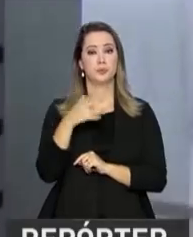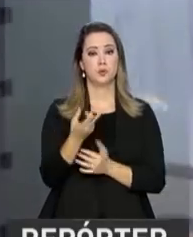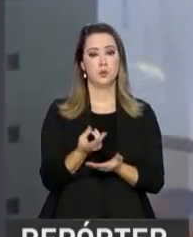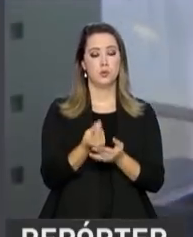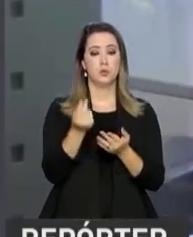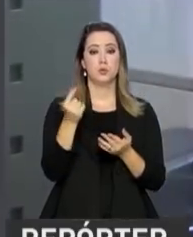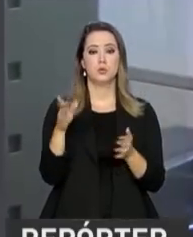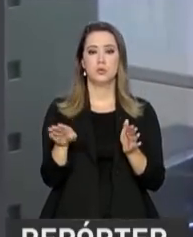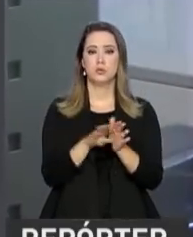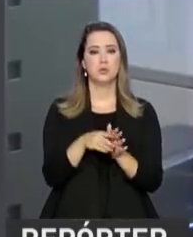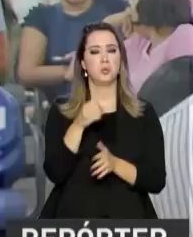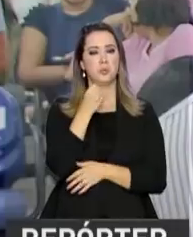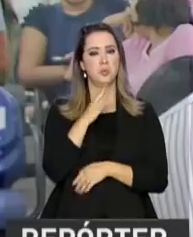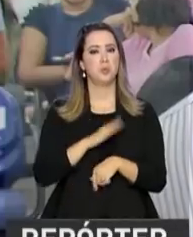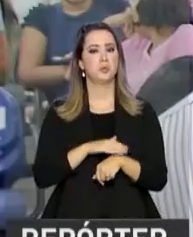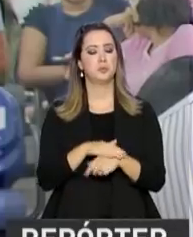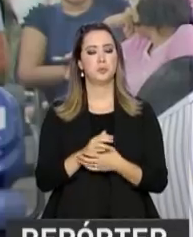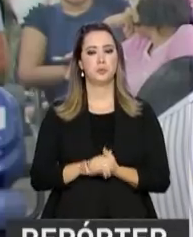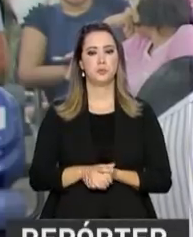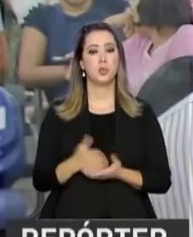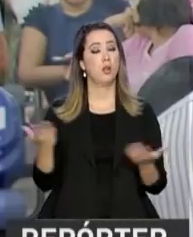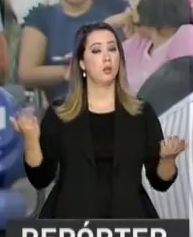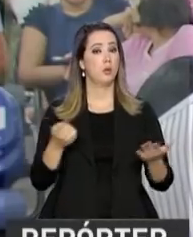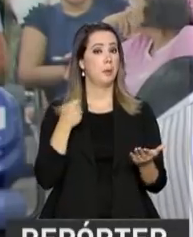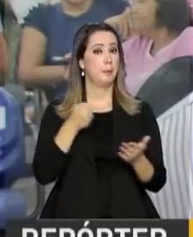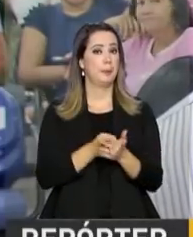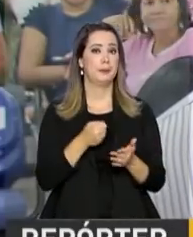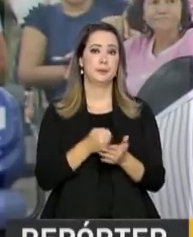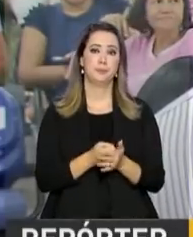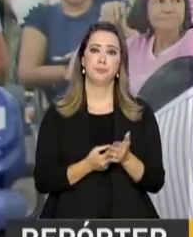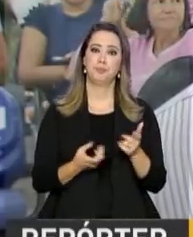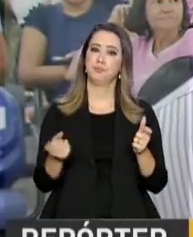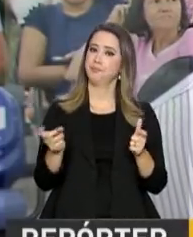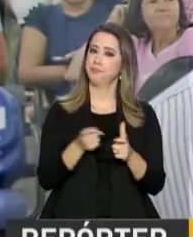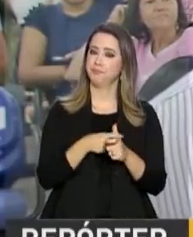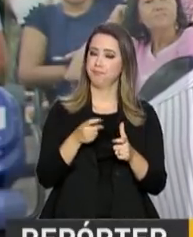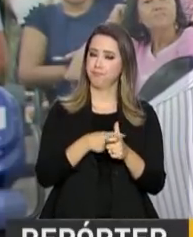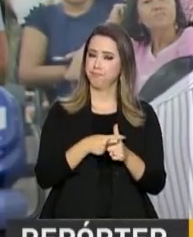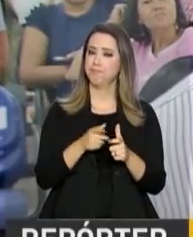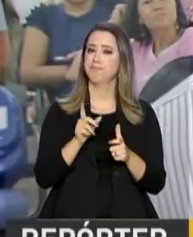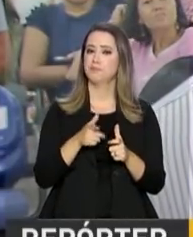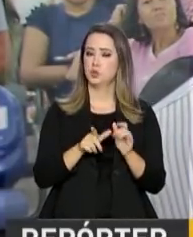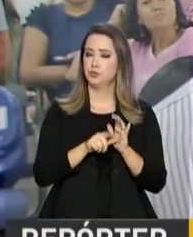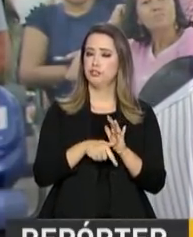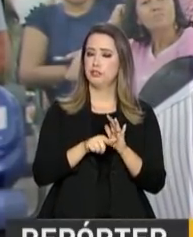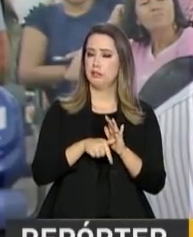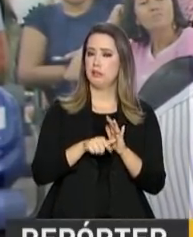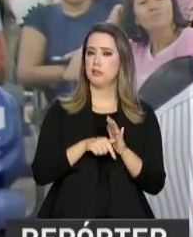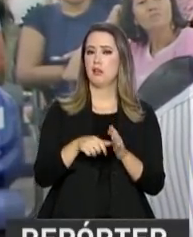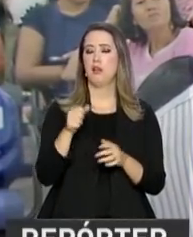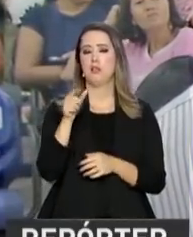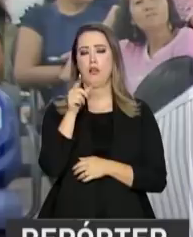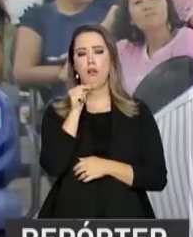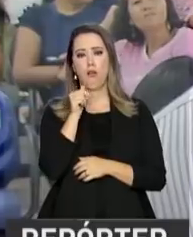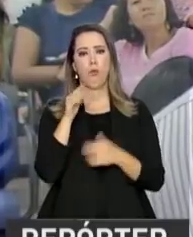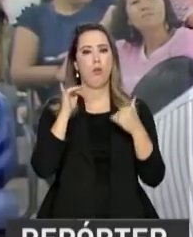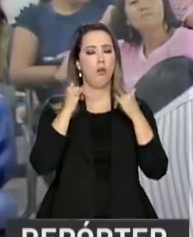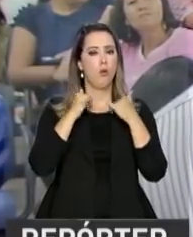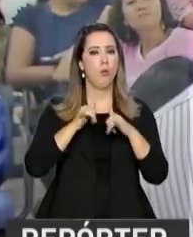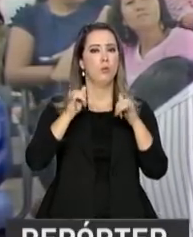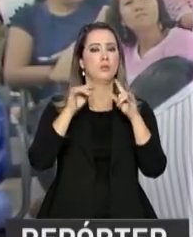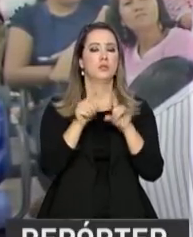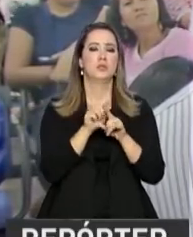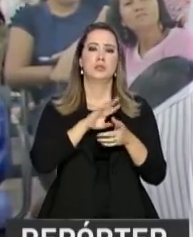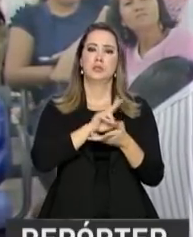dinheiro chegou em boa hora agora vou pagar minhas contas e inclusive eu tô com as contas atrasadas aqui a água luz algumas coisas que eu tenho que